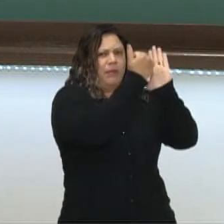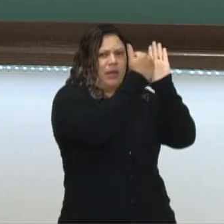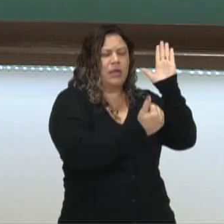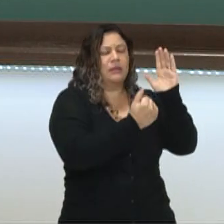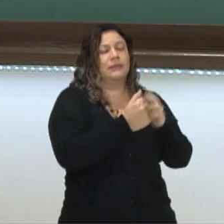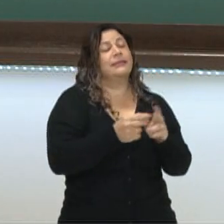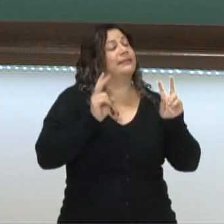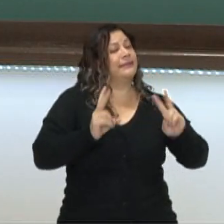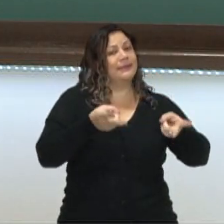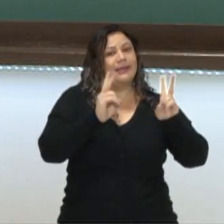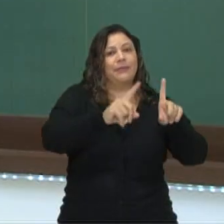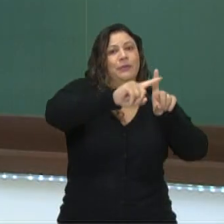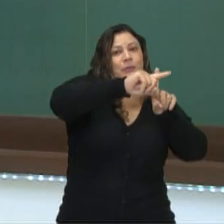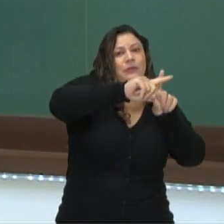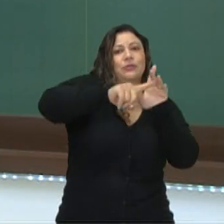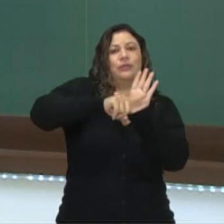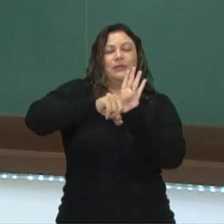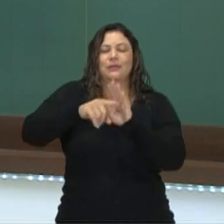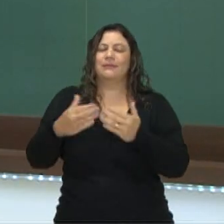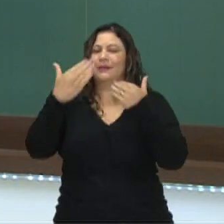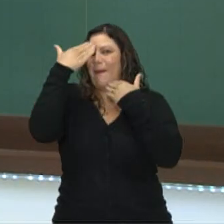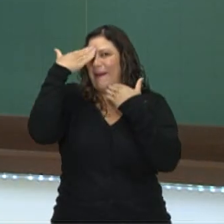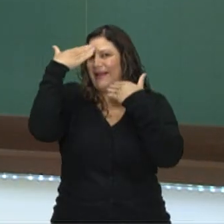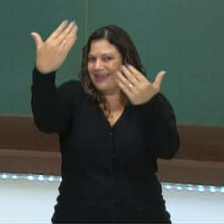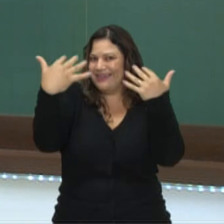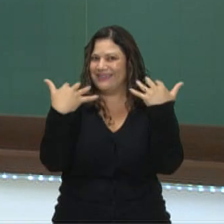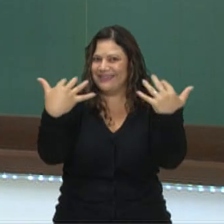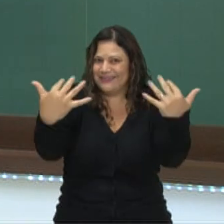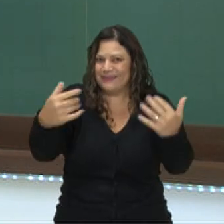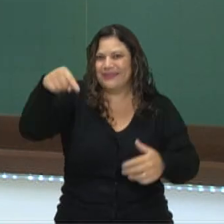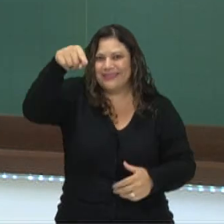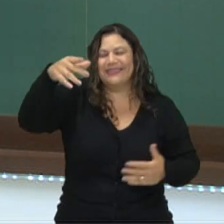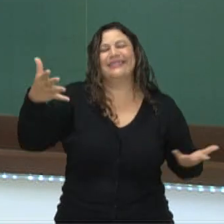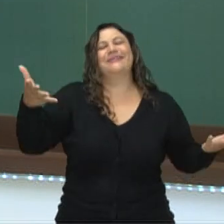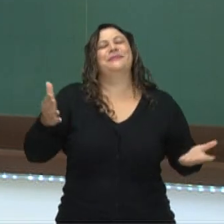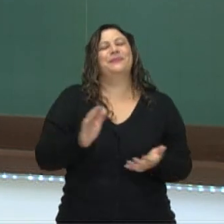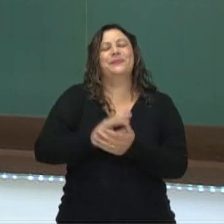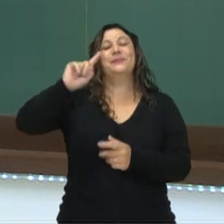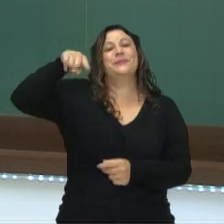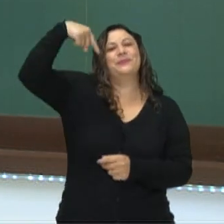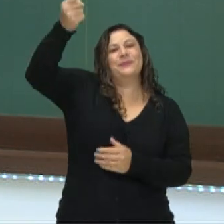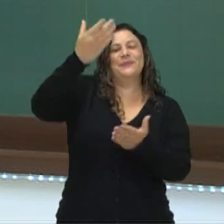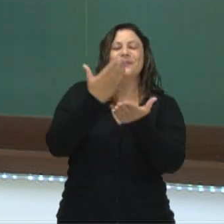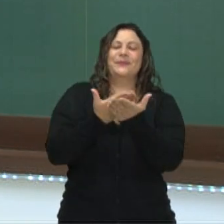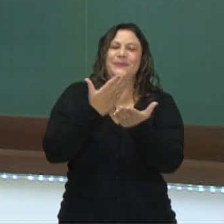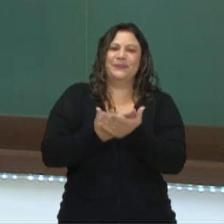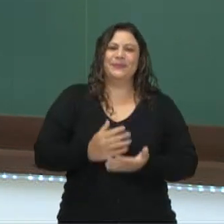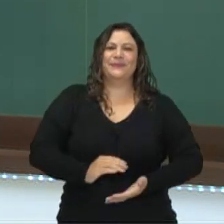positivos e negativos. Eu agradeço pela sua participação e até a próxima aula.